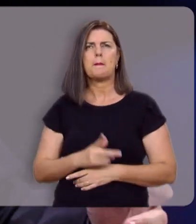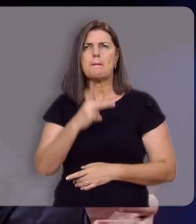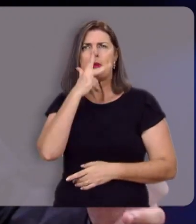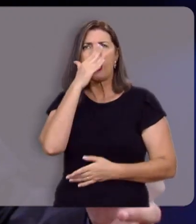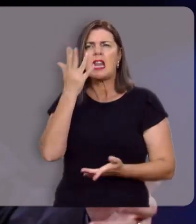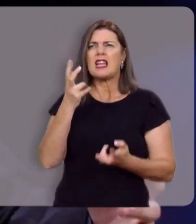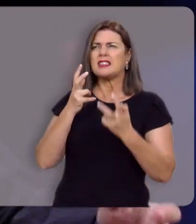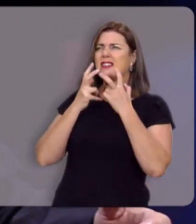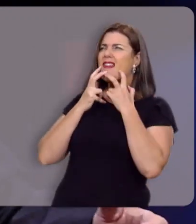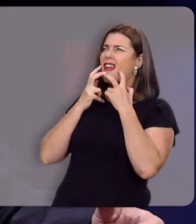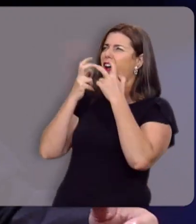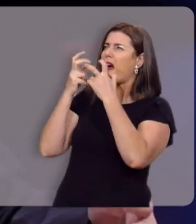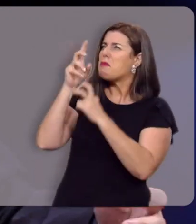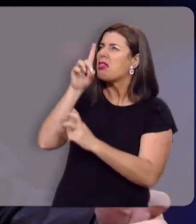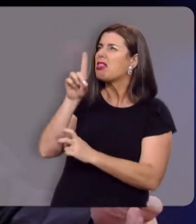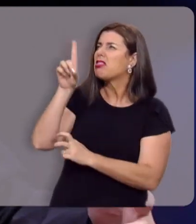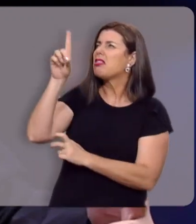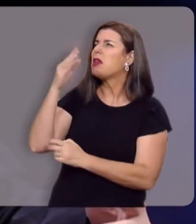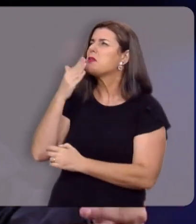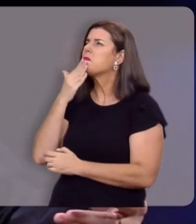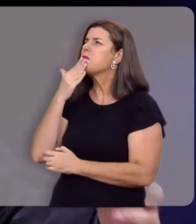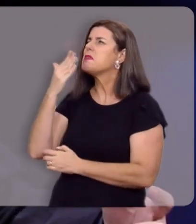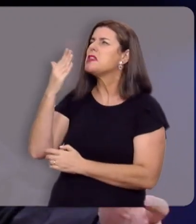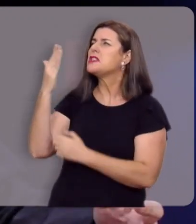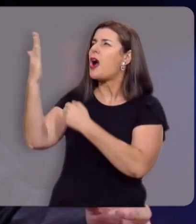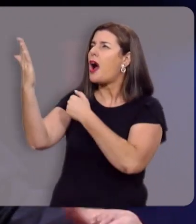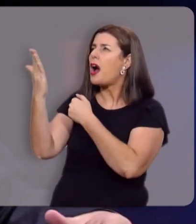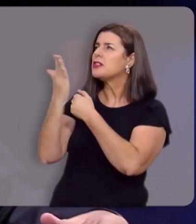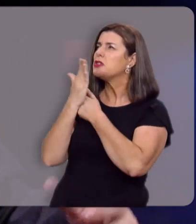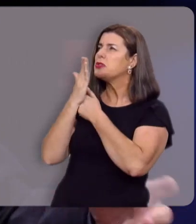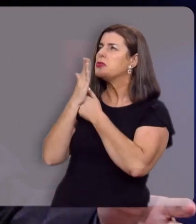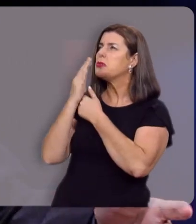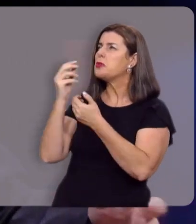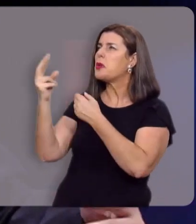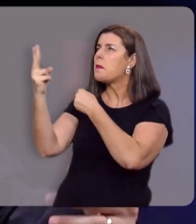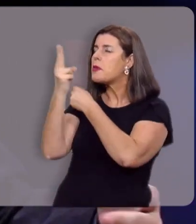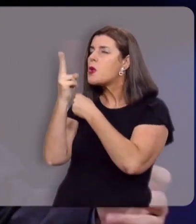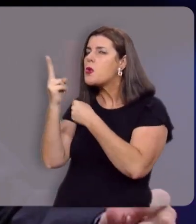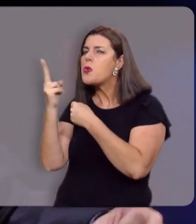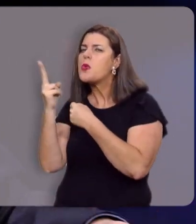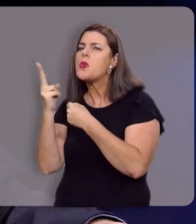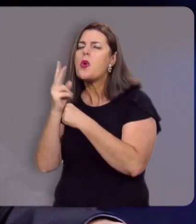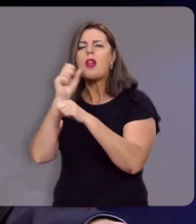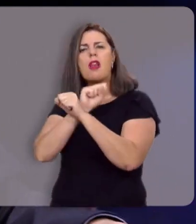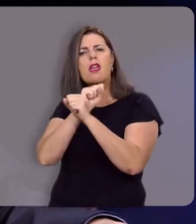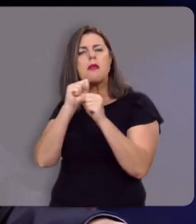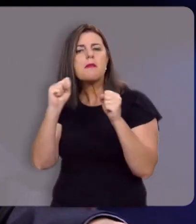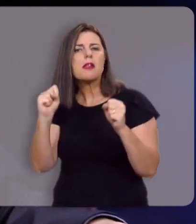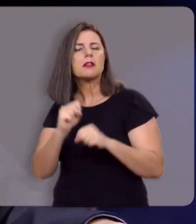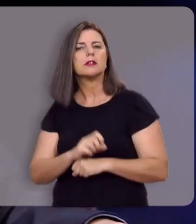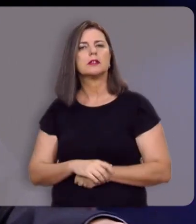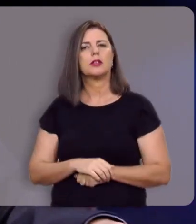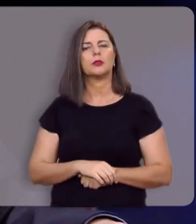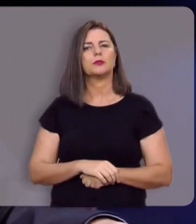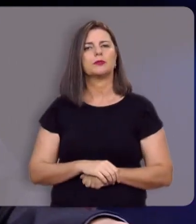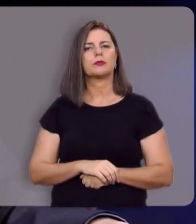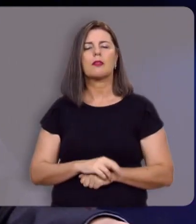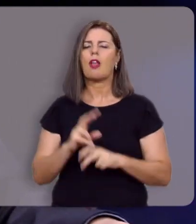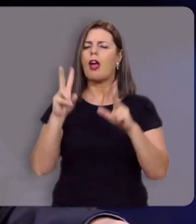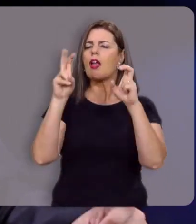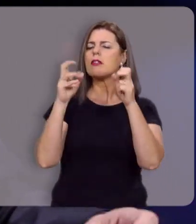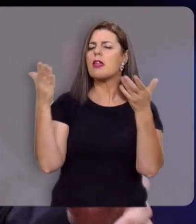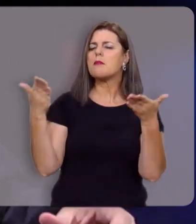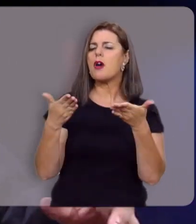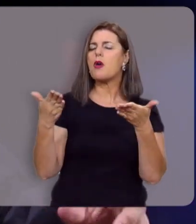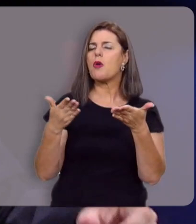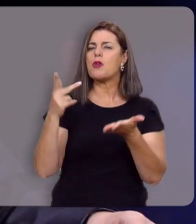de clamar a Deus pedindo auxílio, proteção e libertação? A temática do